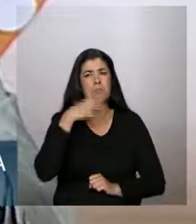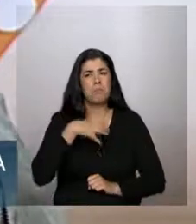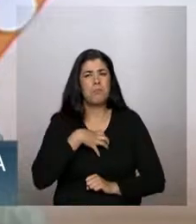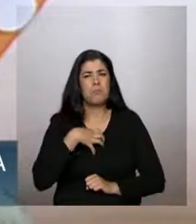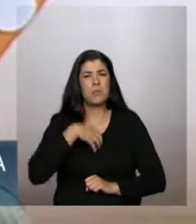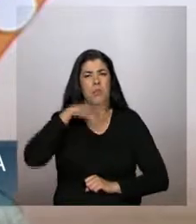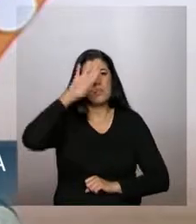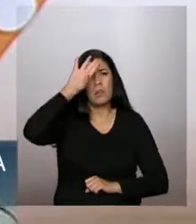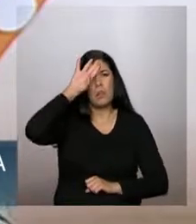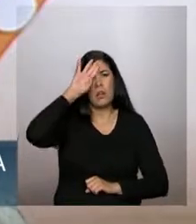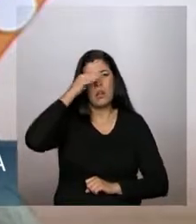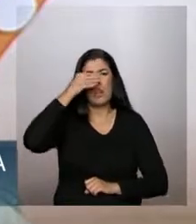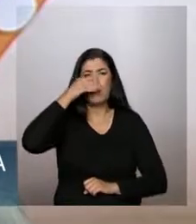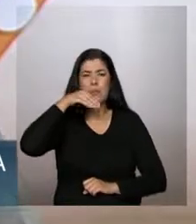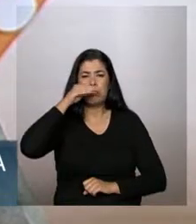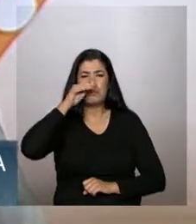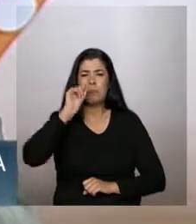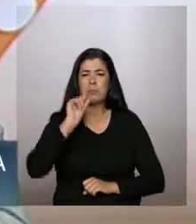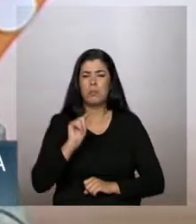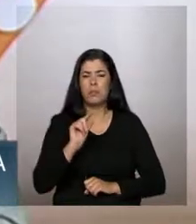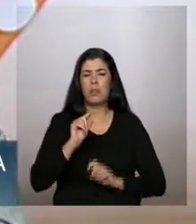mas a proteção